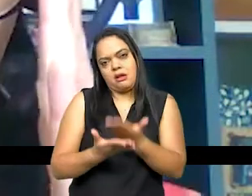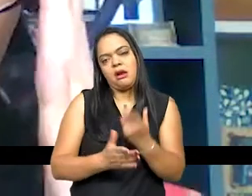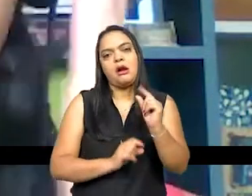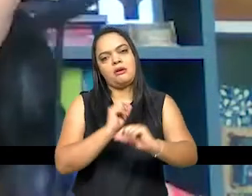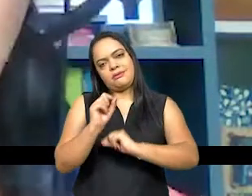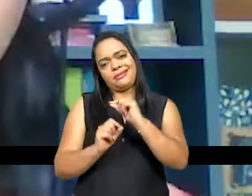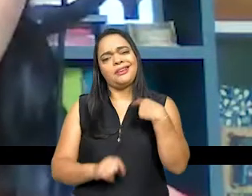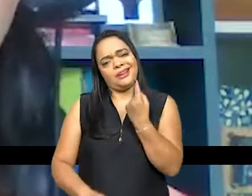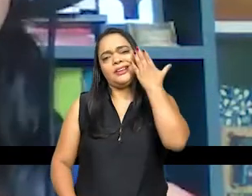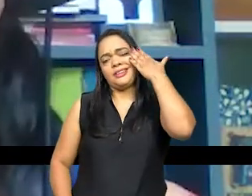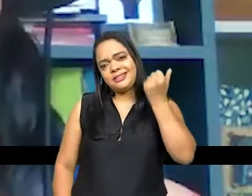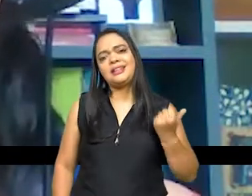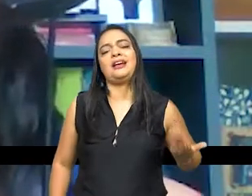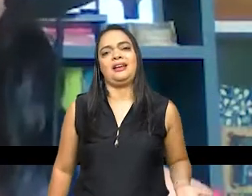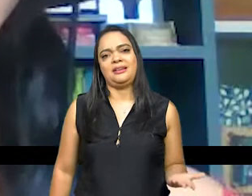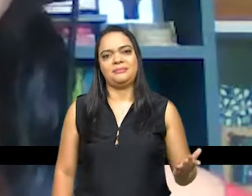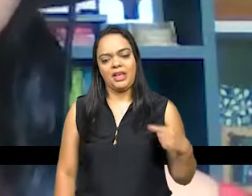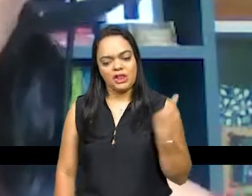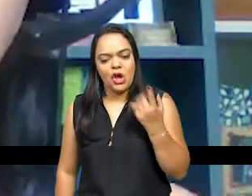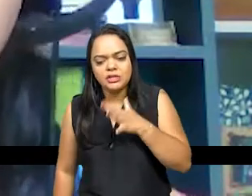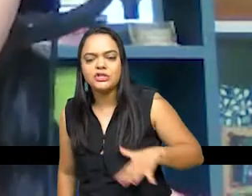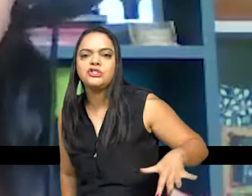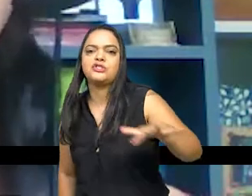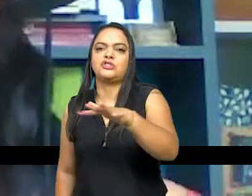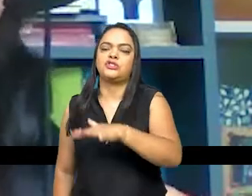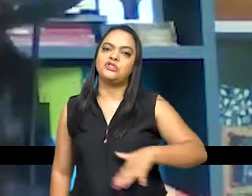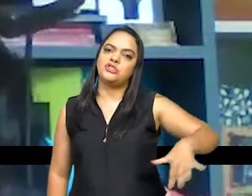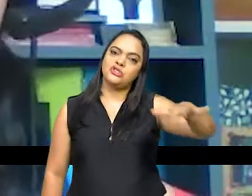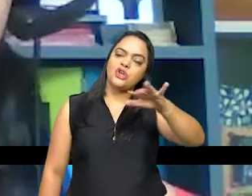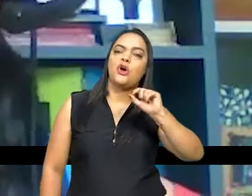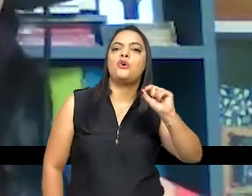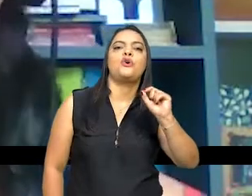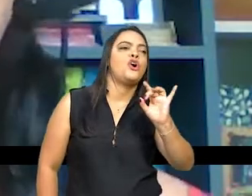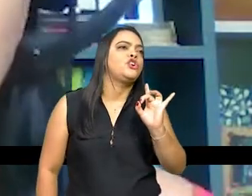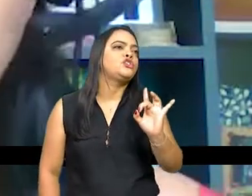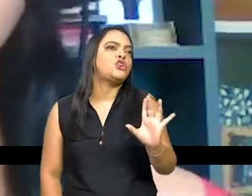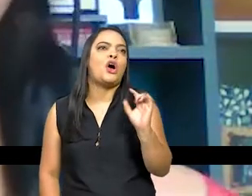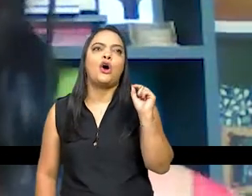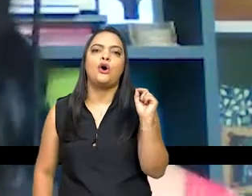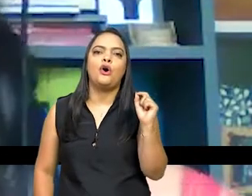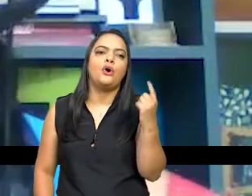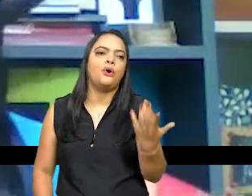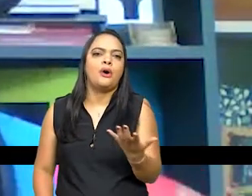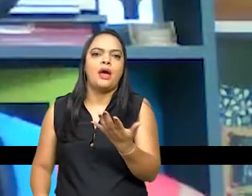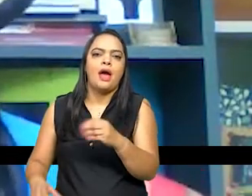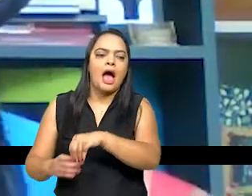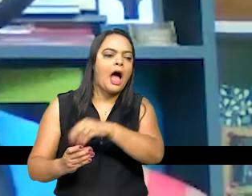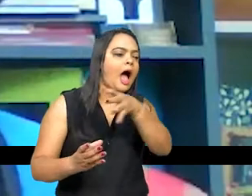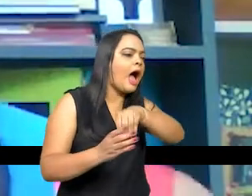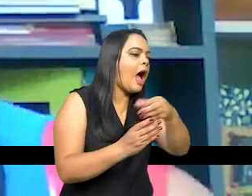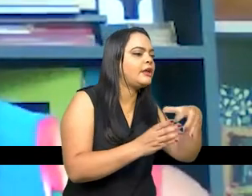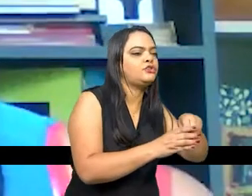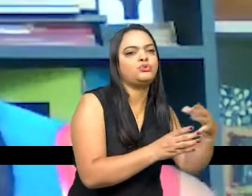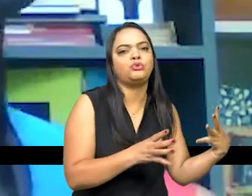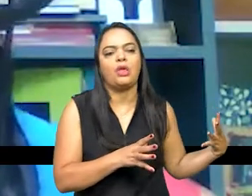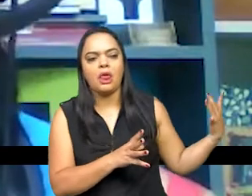acredito que a gente sabe, né, que a nossa sociedade não somos a simples soma das ações dos indivíduos, a sociedade